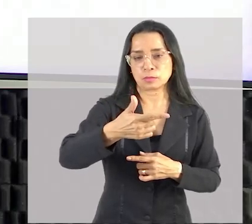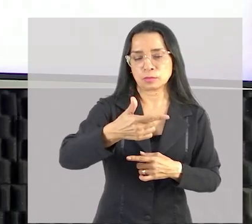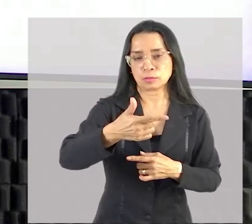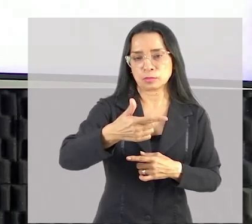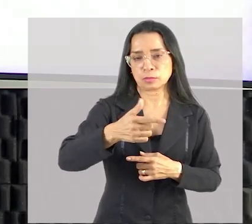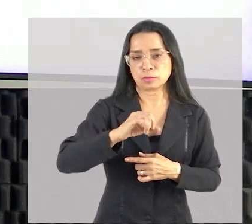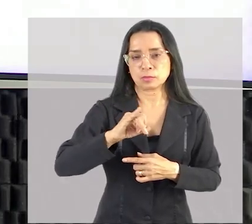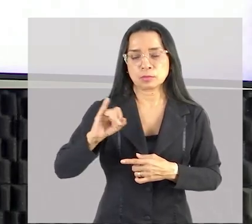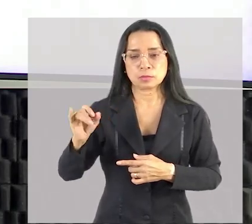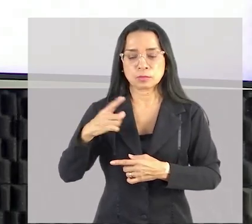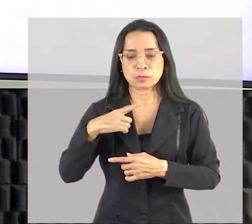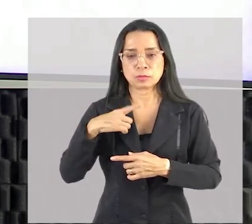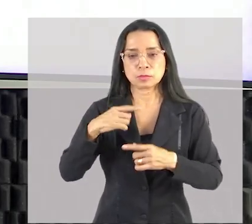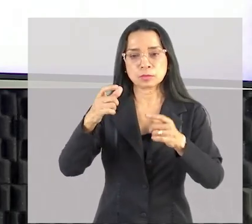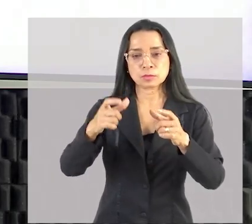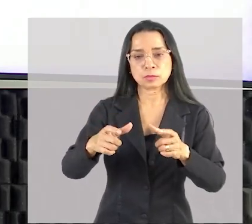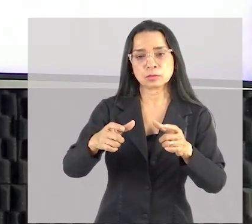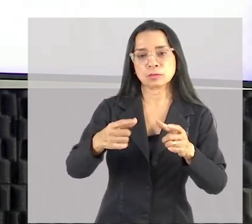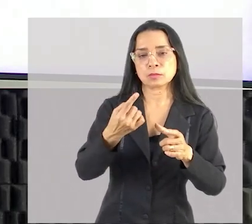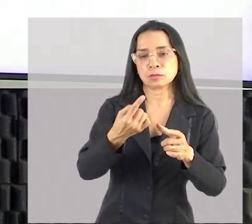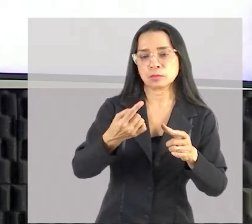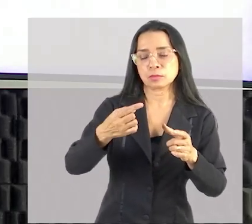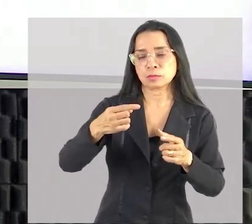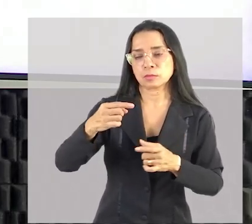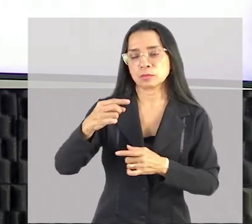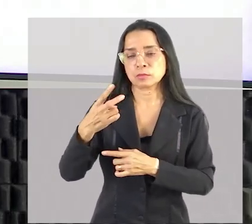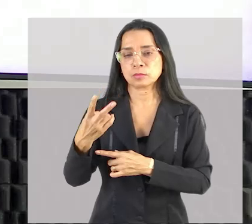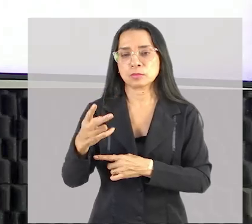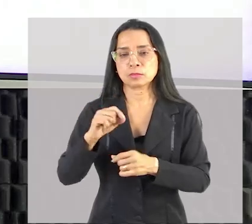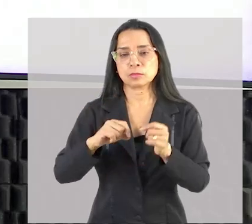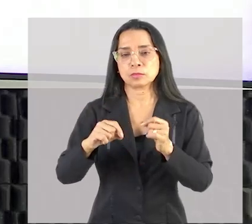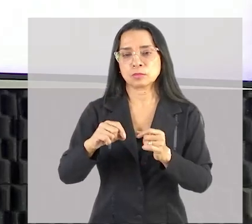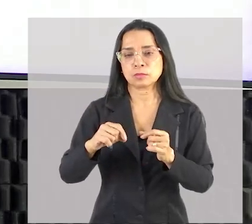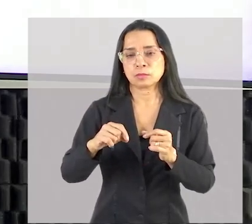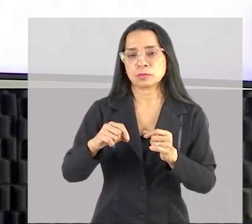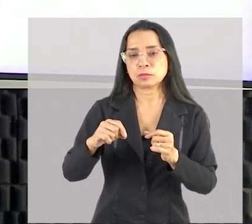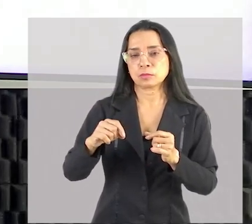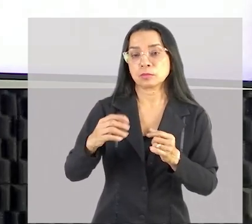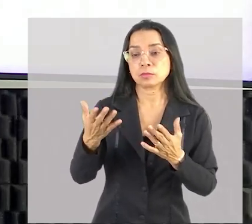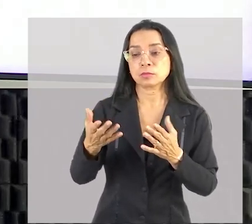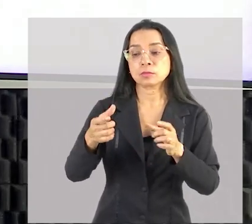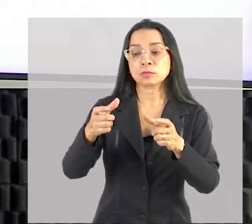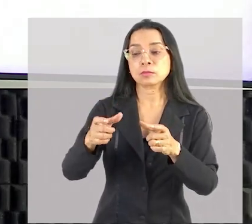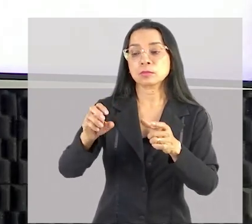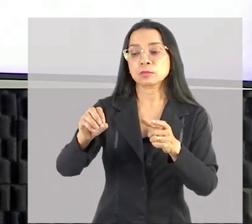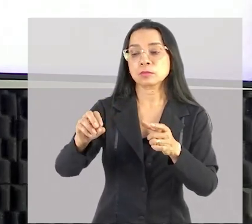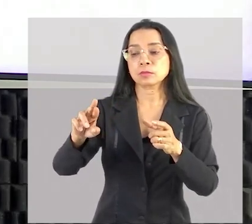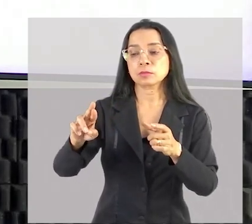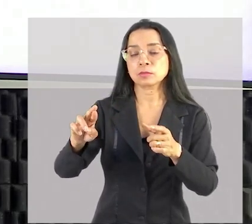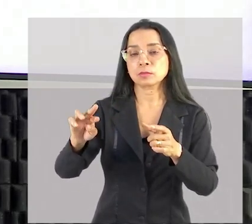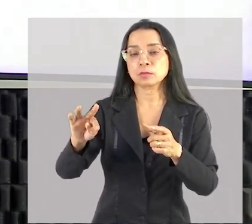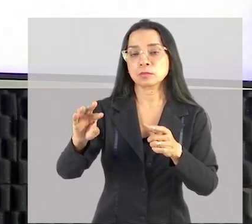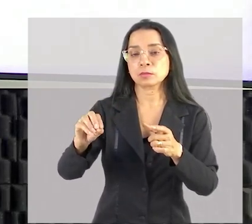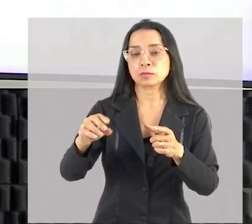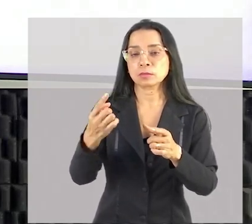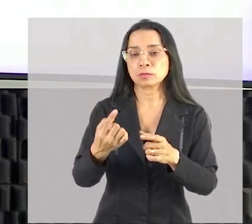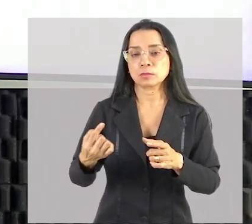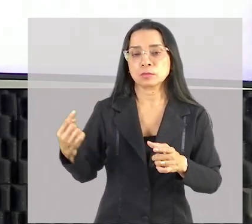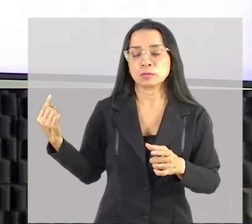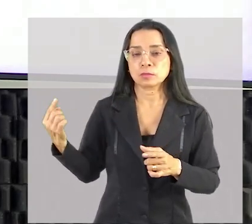Se tu estiver na posição 1, 2, você está na posição orto. Então, se tiver alguém aqui, aqui eu estou na posição